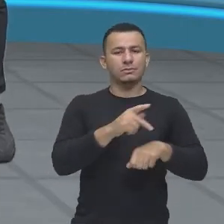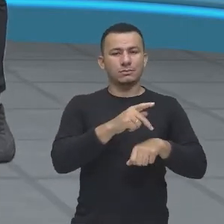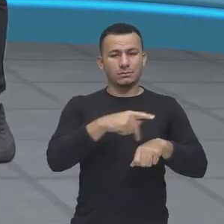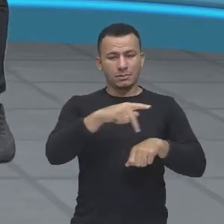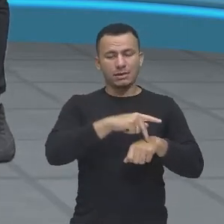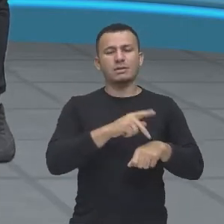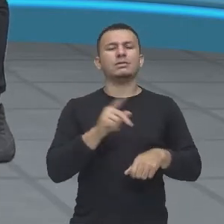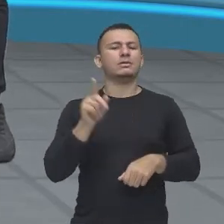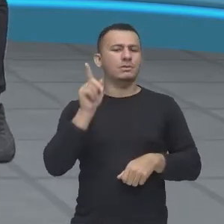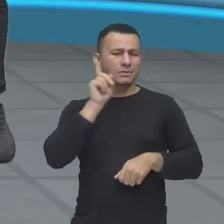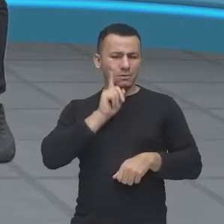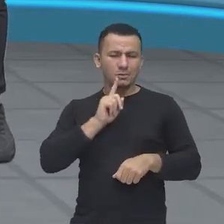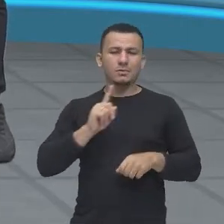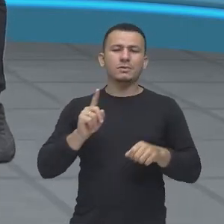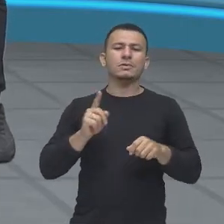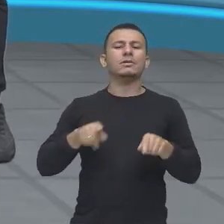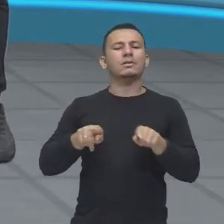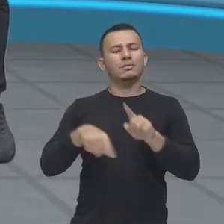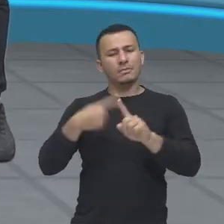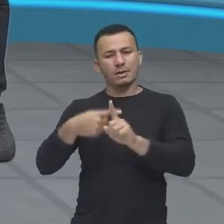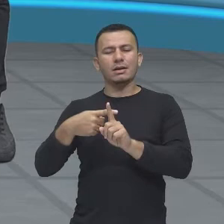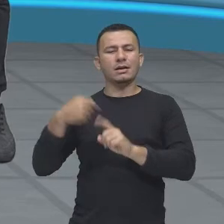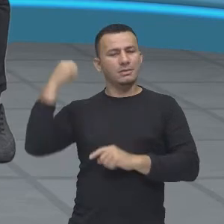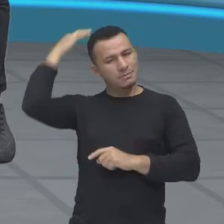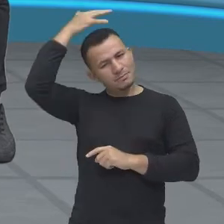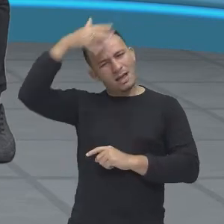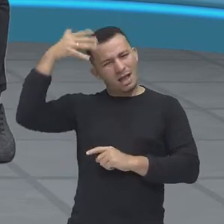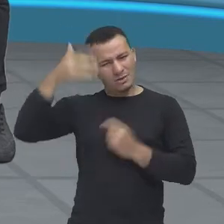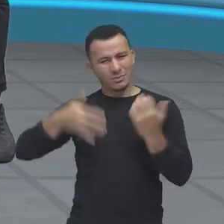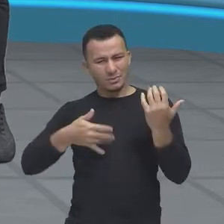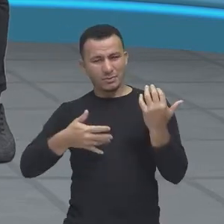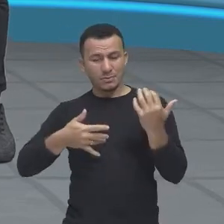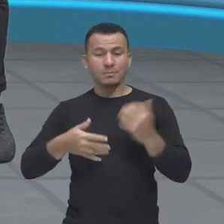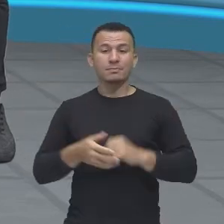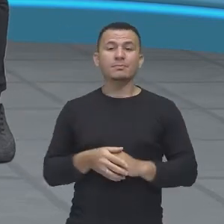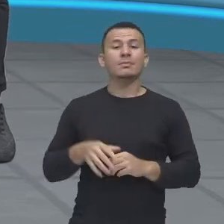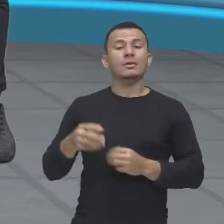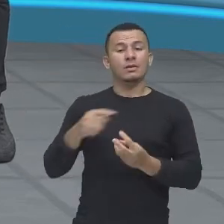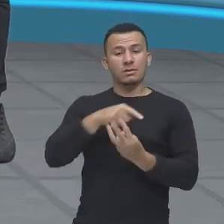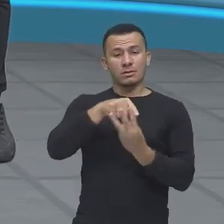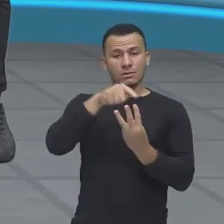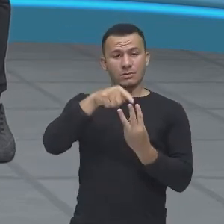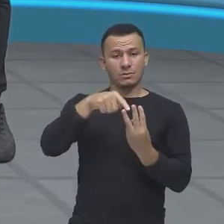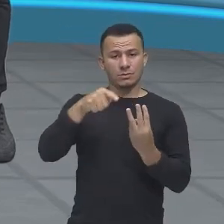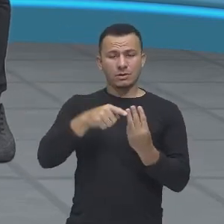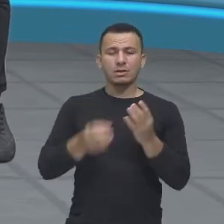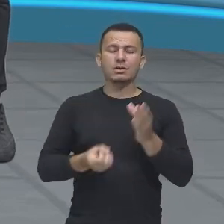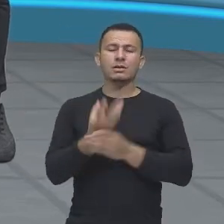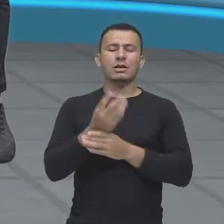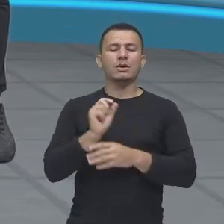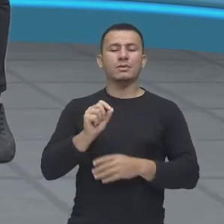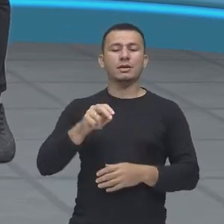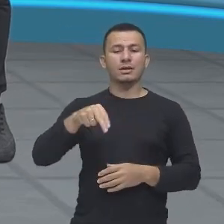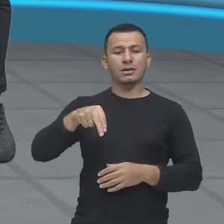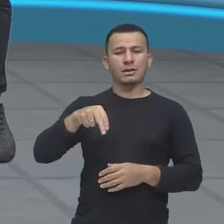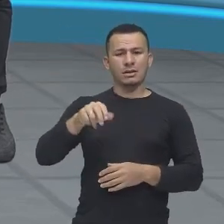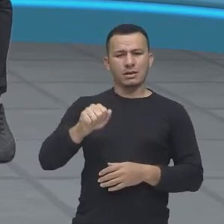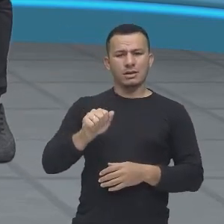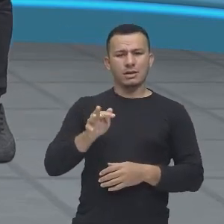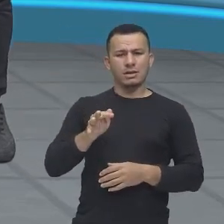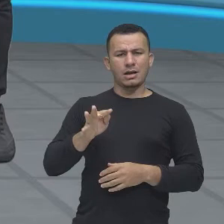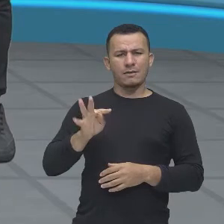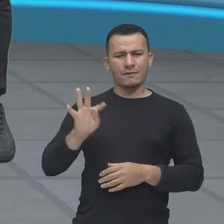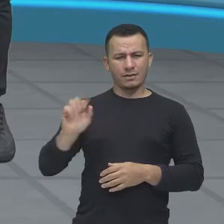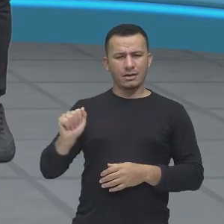o México, que é um país ficar um pouco mais ao sul, como a gente sabe, eles formaram, pessoal, o NAFTA, lá na década de